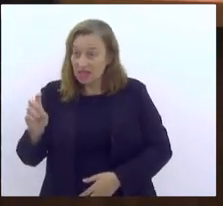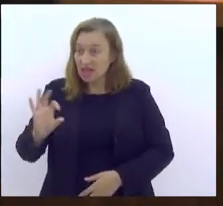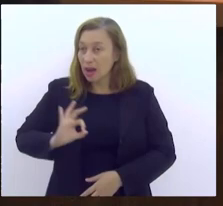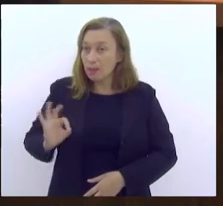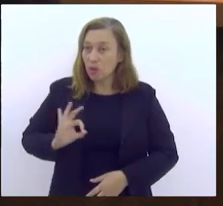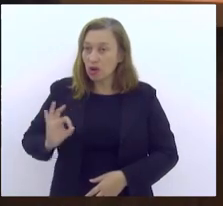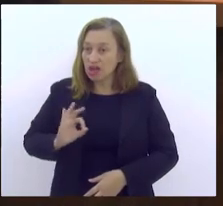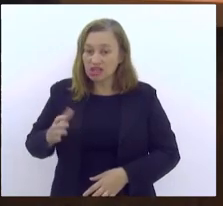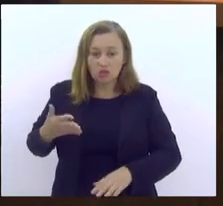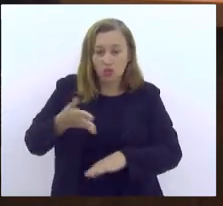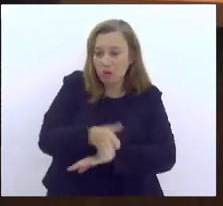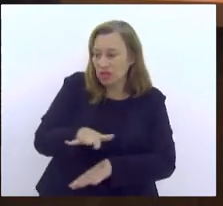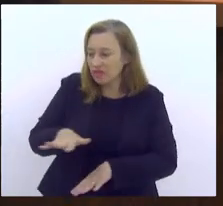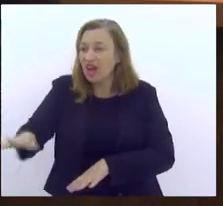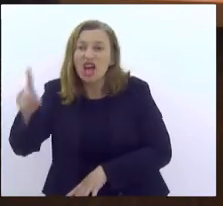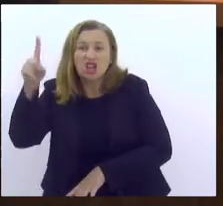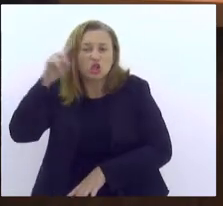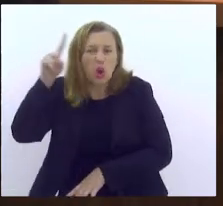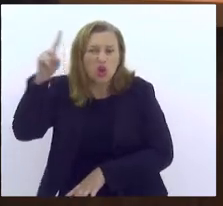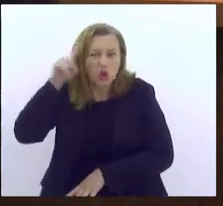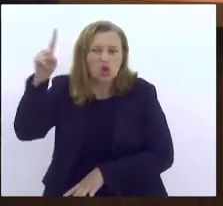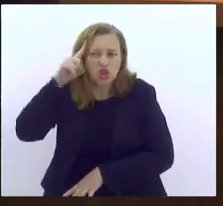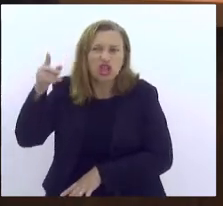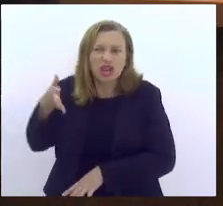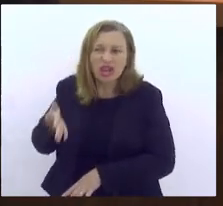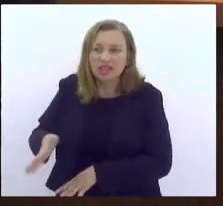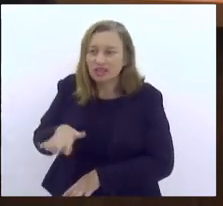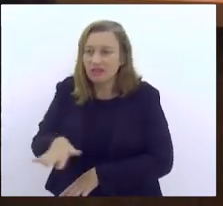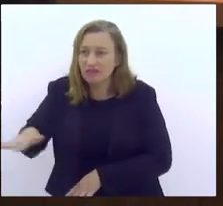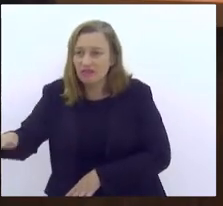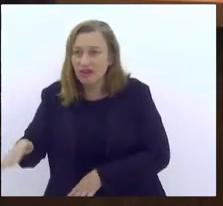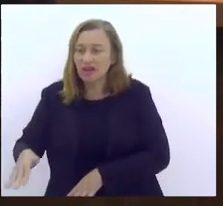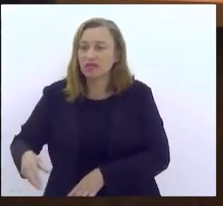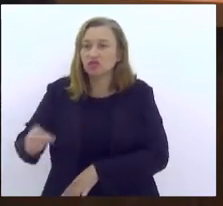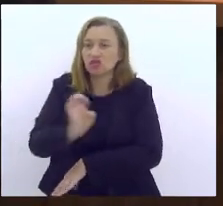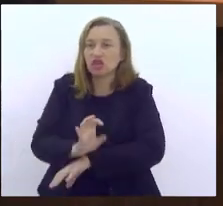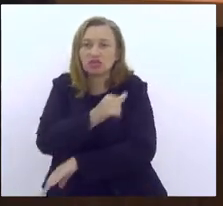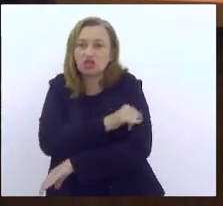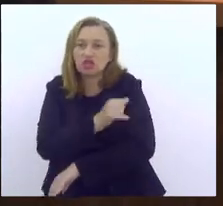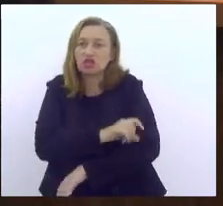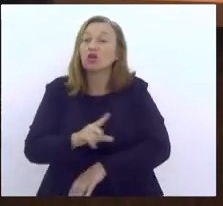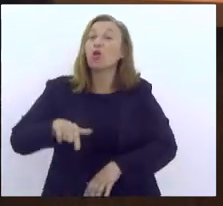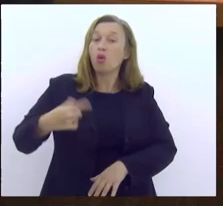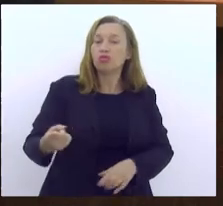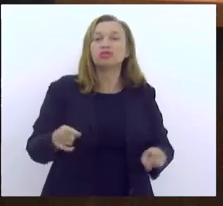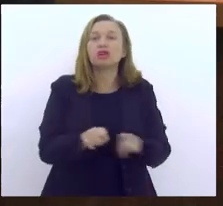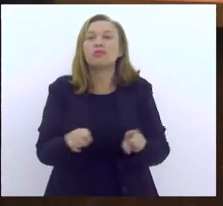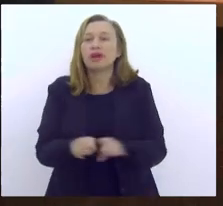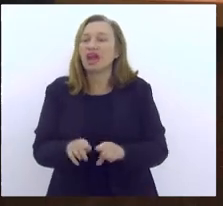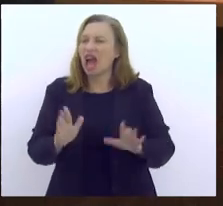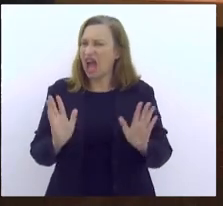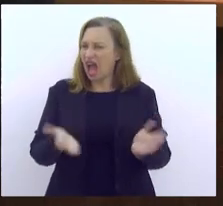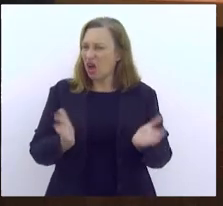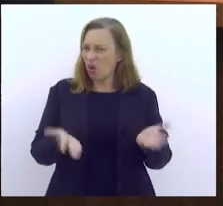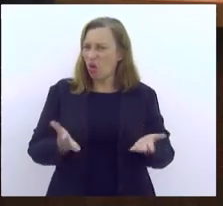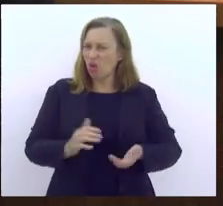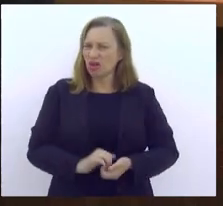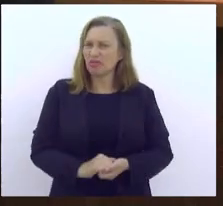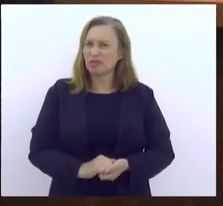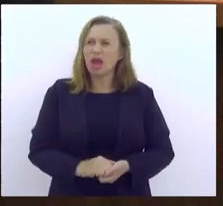os dias a polícia entra na favela no Estado do Rio de Janeiro. Primeiro ponto que eu acho que é importante ser dito. Agora,